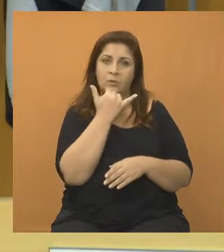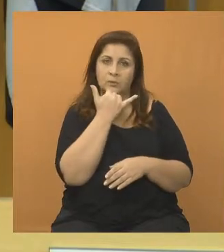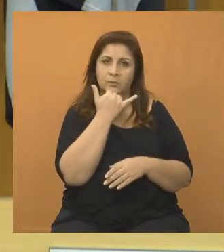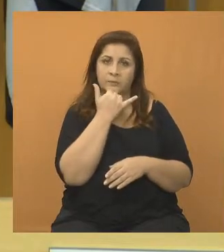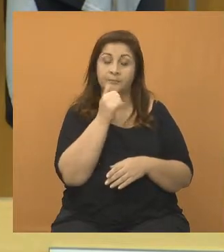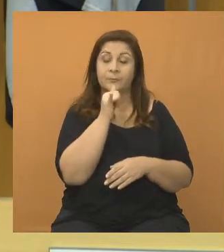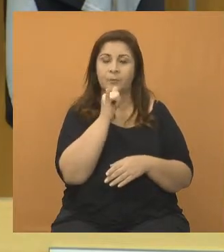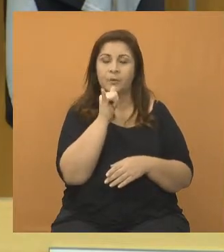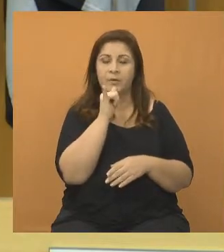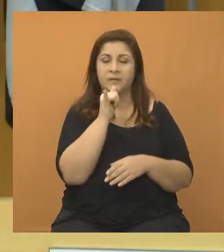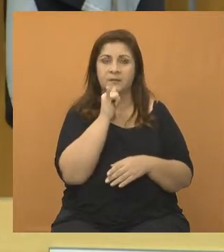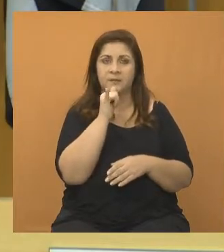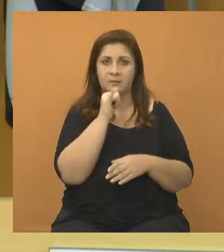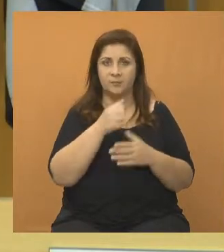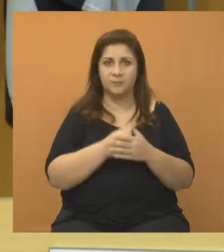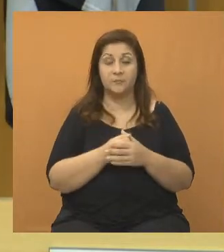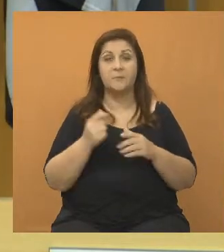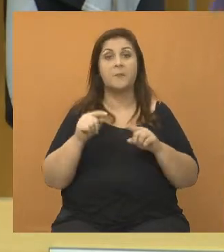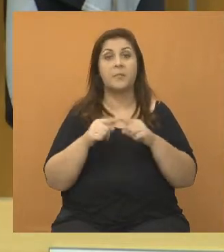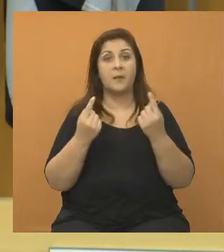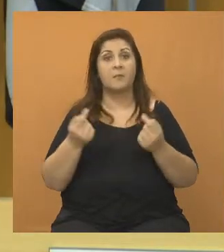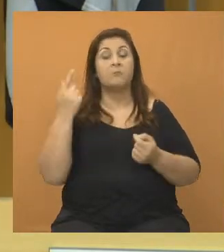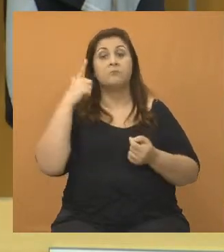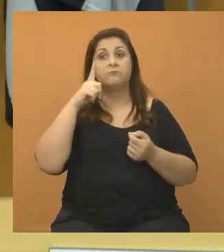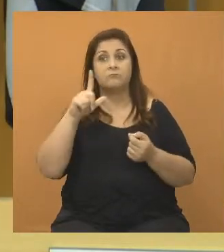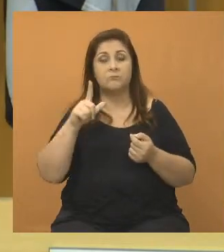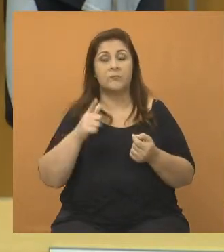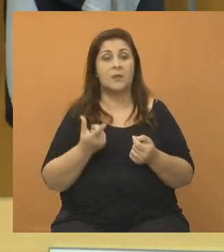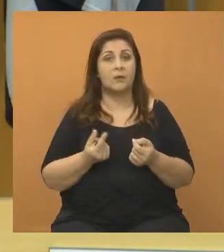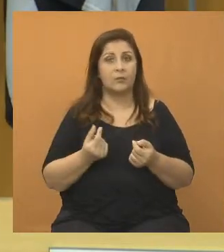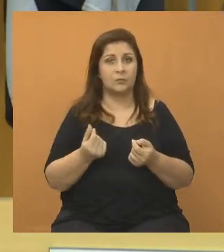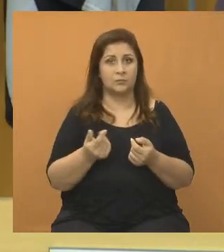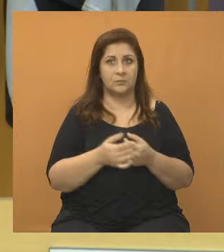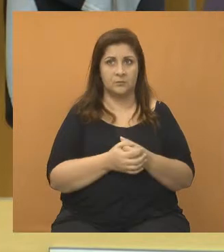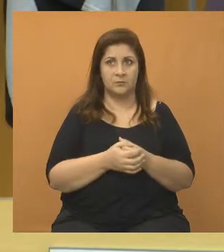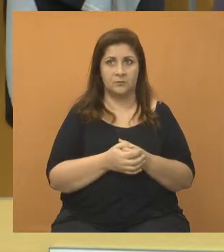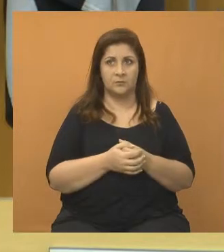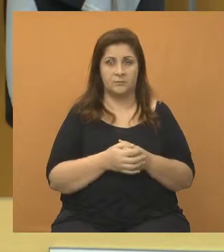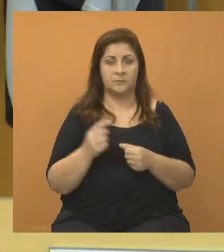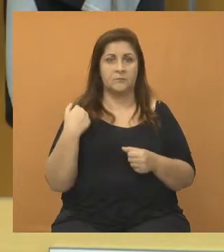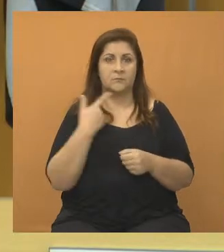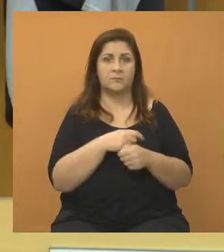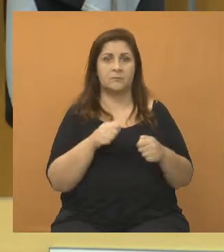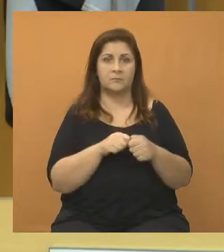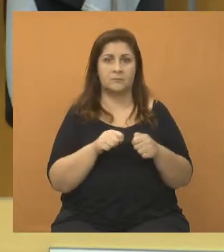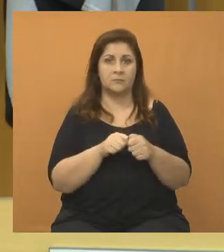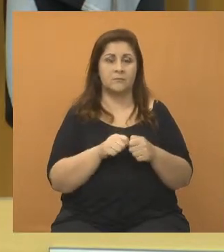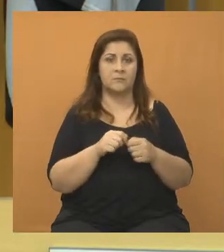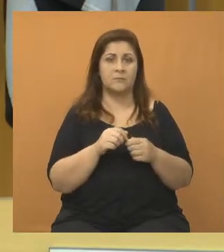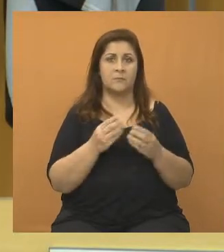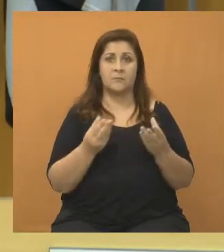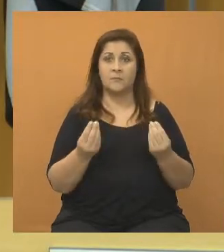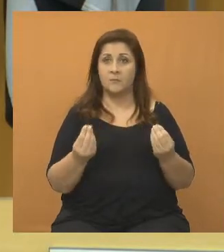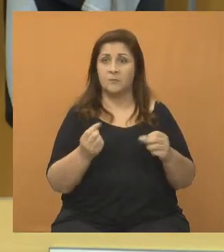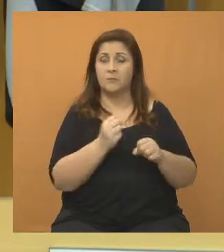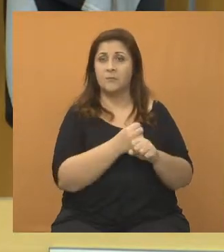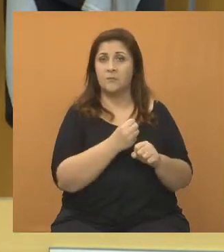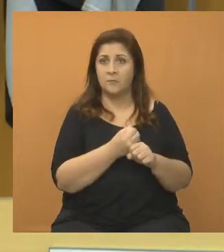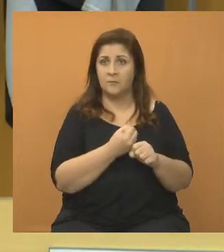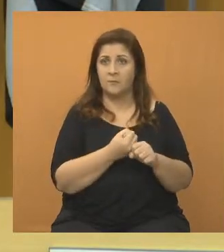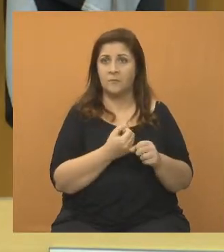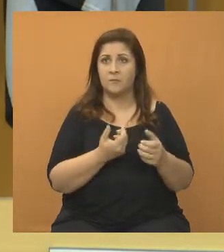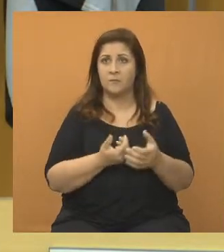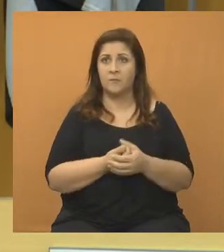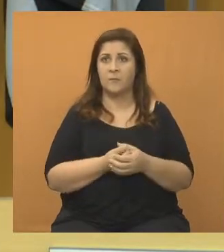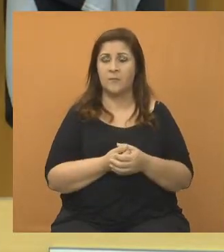gente assegurou o orçamento e esse ano a gente tem executado muitas obras até com recurso